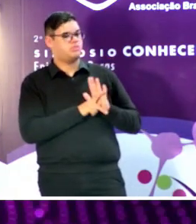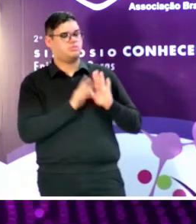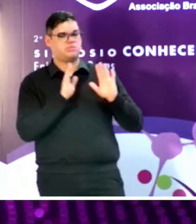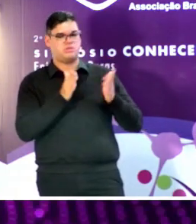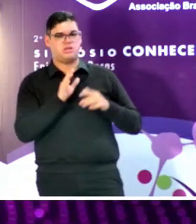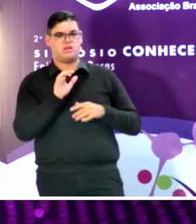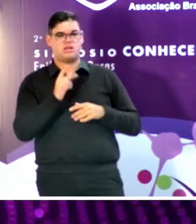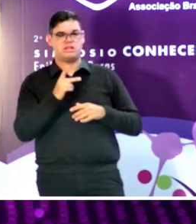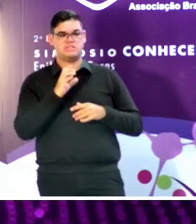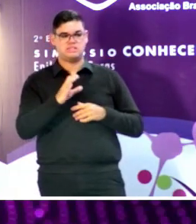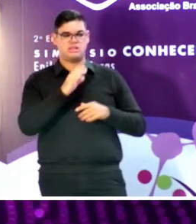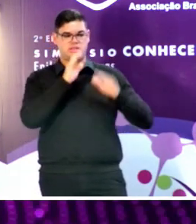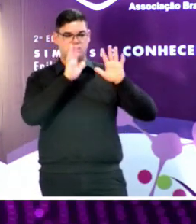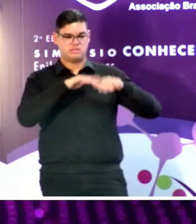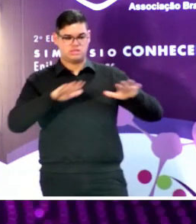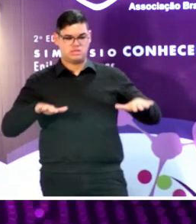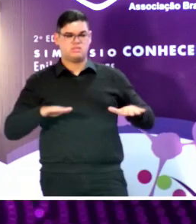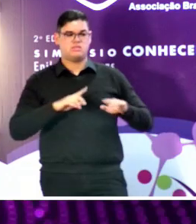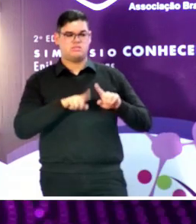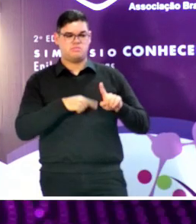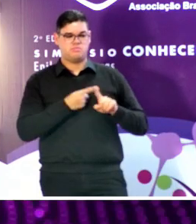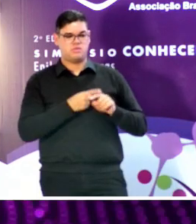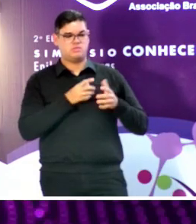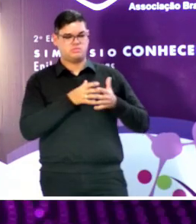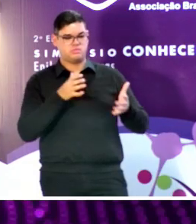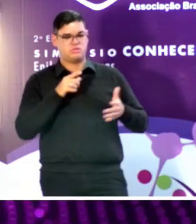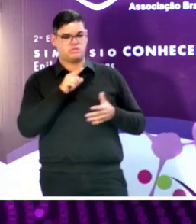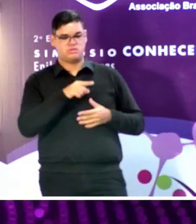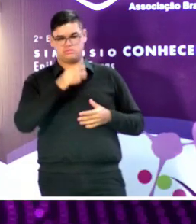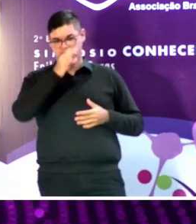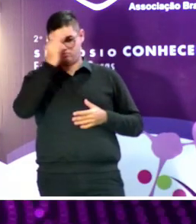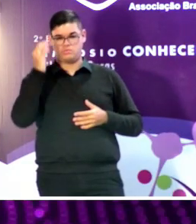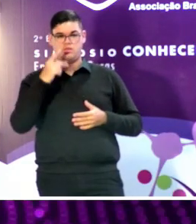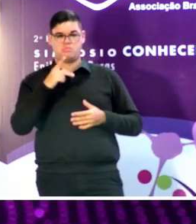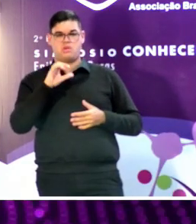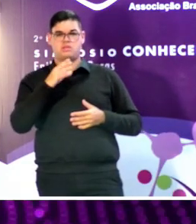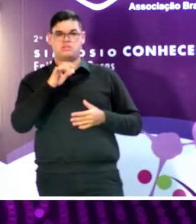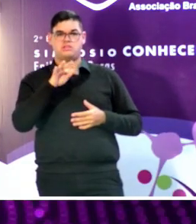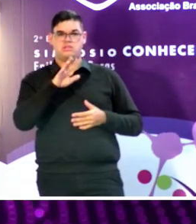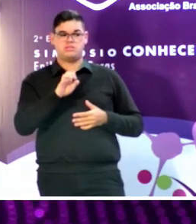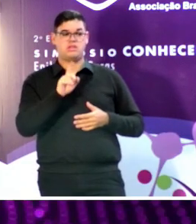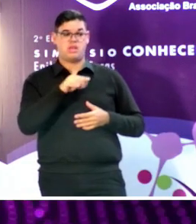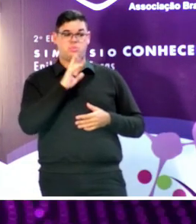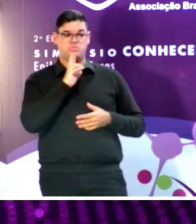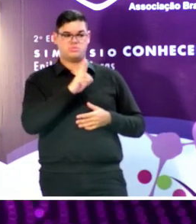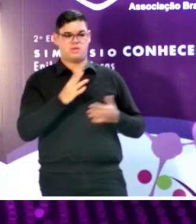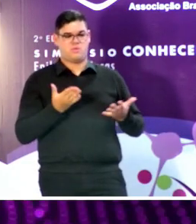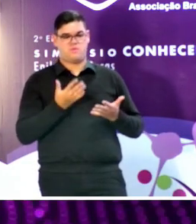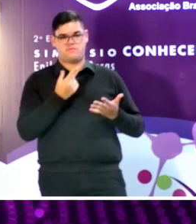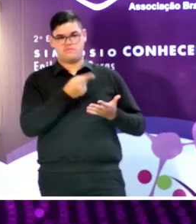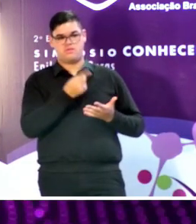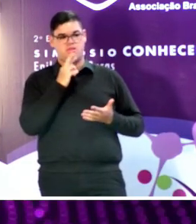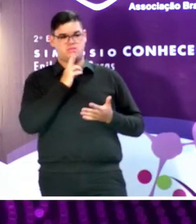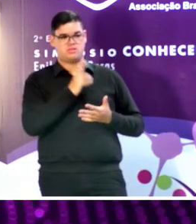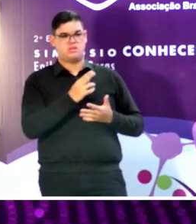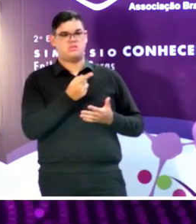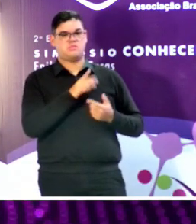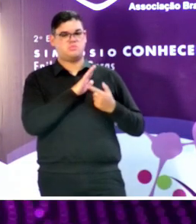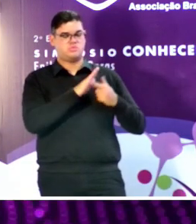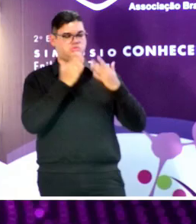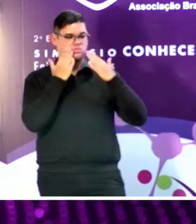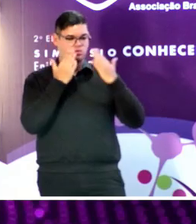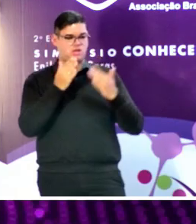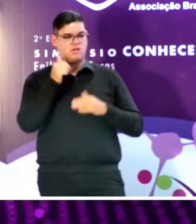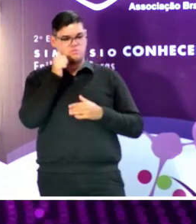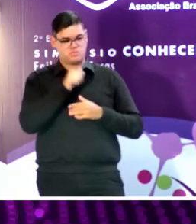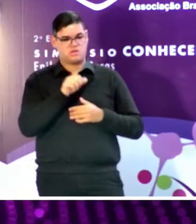nessas crianças, nesses pacientes. Esse aqui é o resultado deixa eu mostrar aqui, né, da Gabi. A